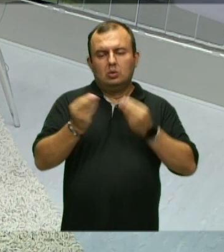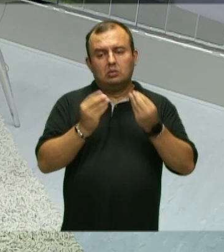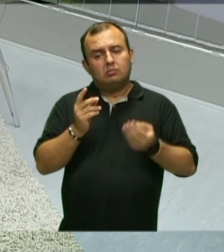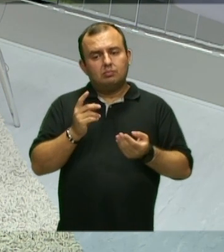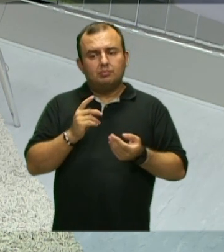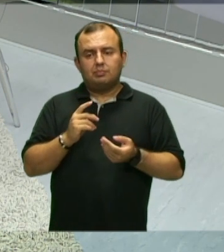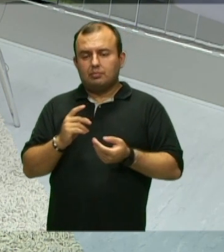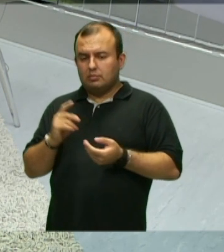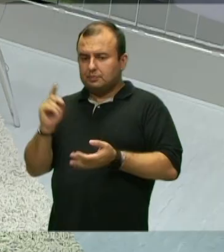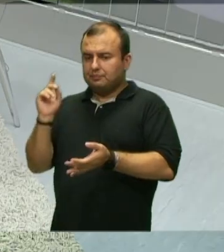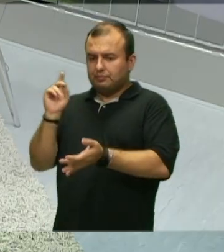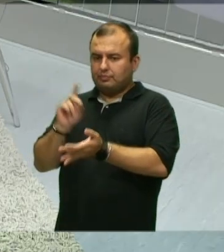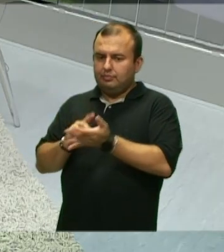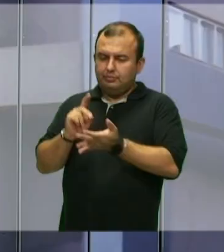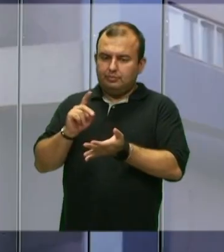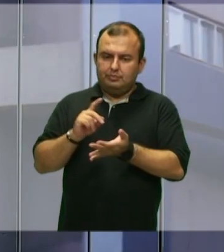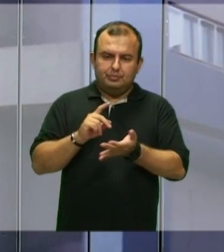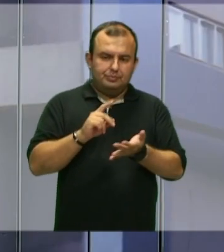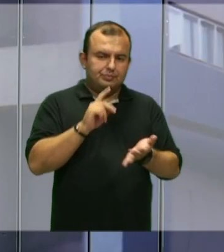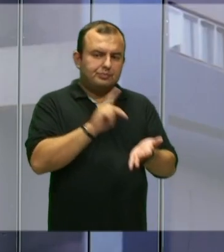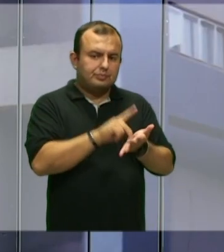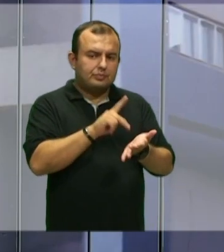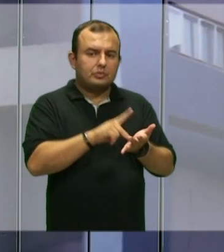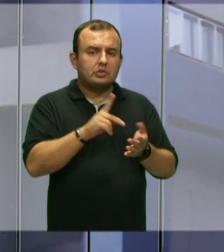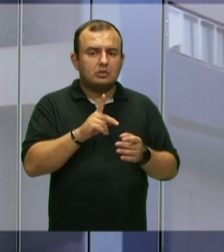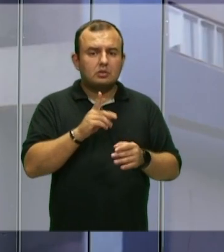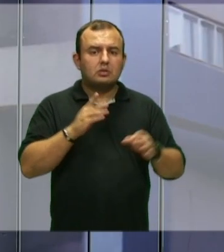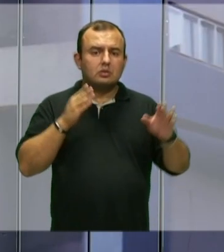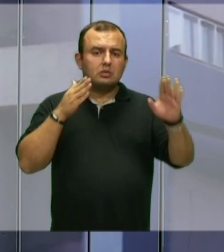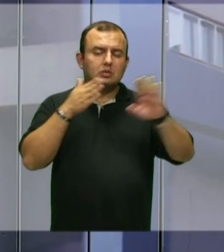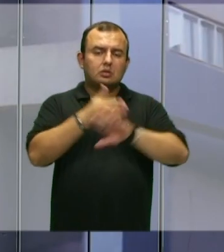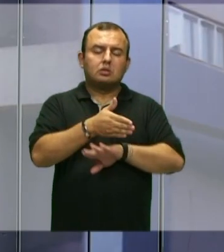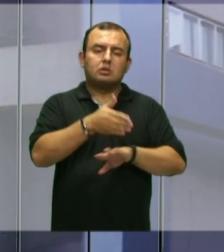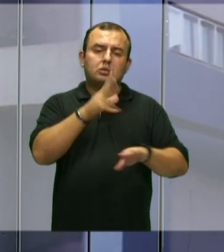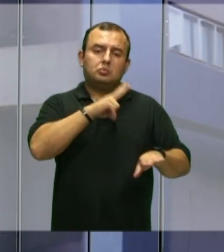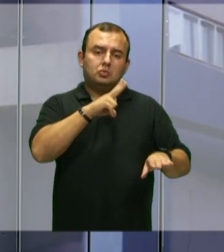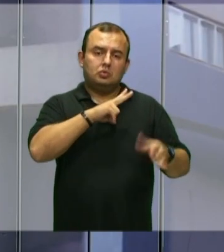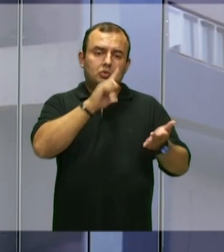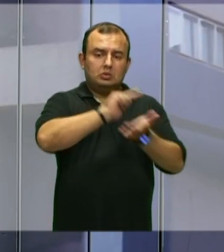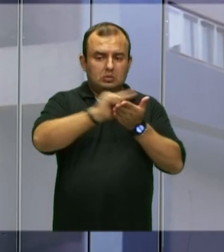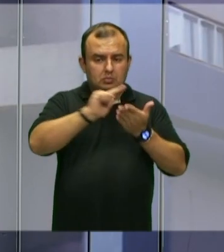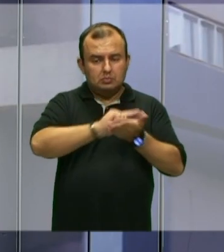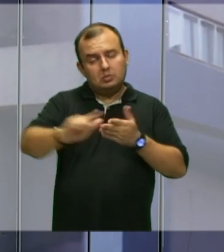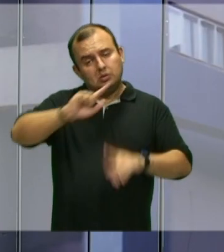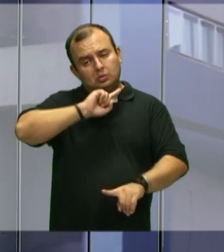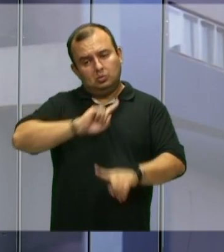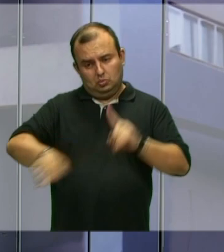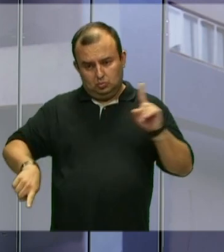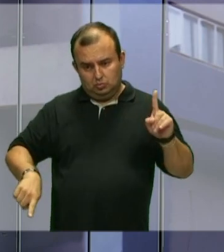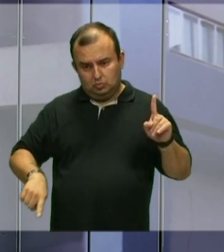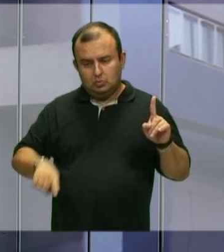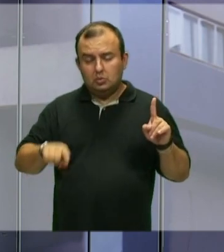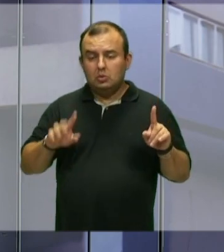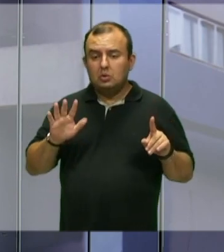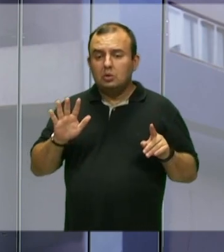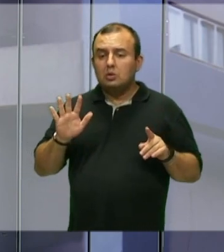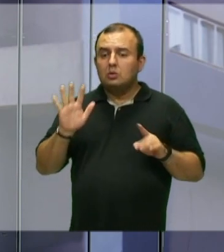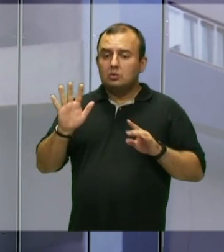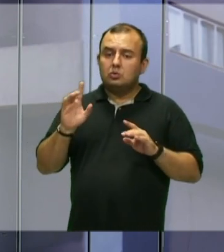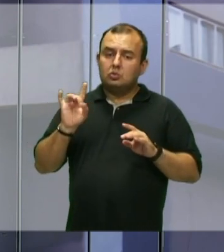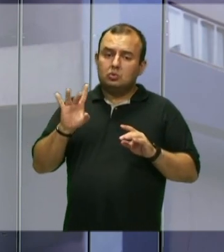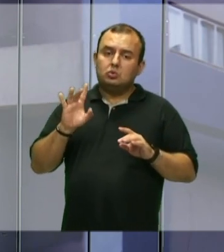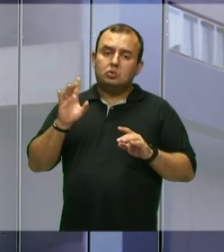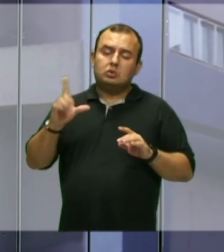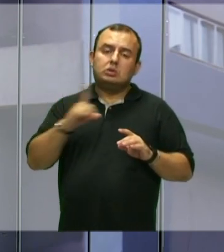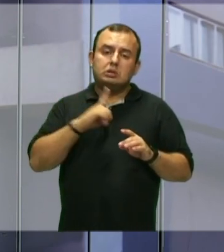verdade, legalmente, o Poder Executivo ele não pode entrar no terreno particular e fazer essa limpeza. A não ser que depois ele